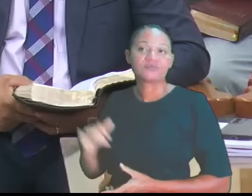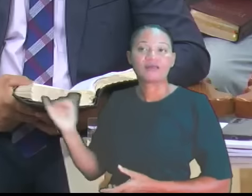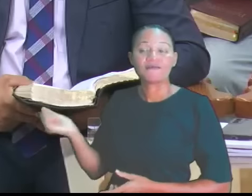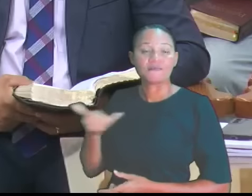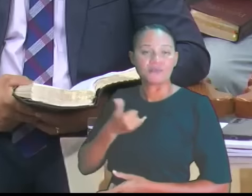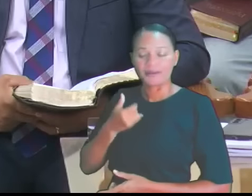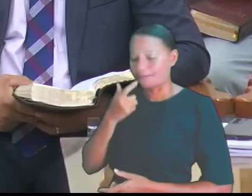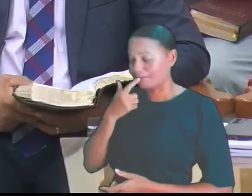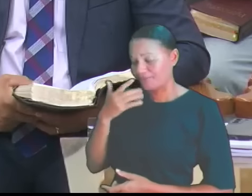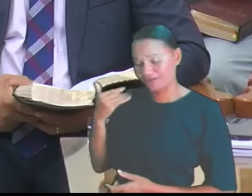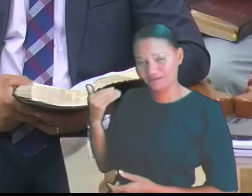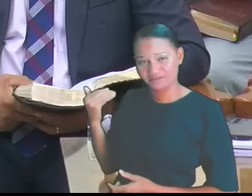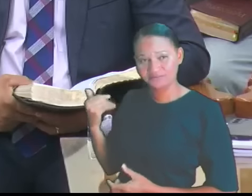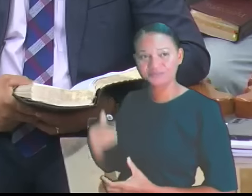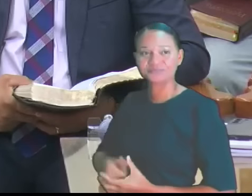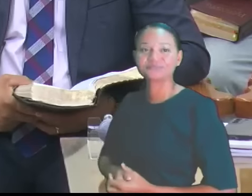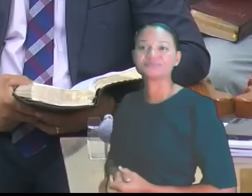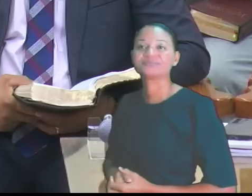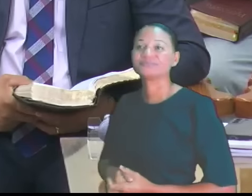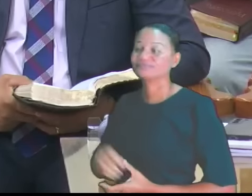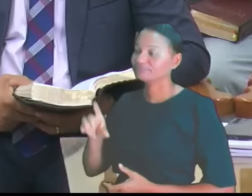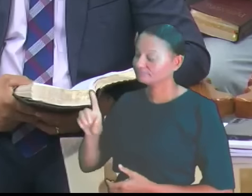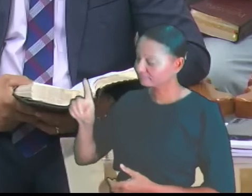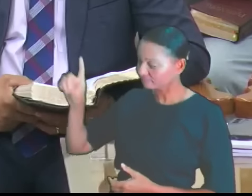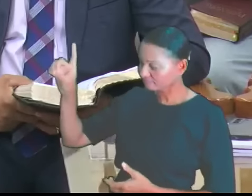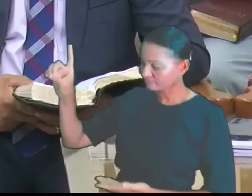pouco, é Deus.